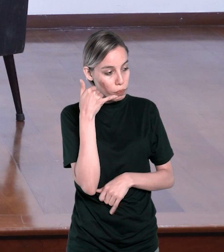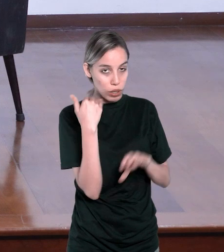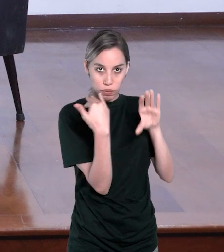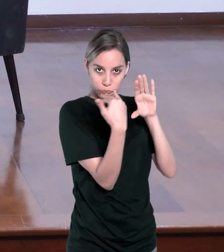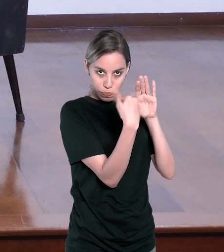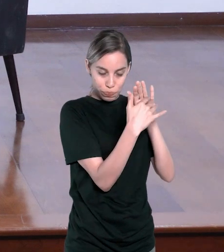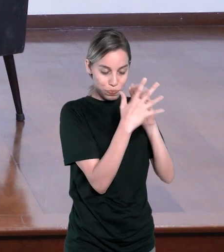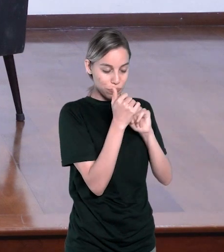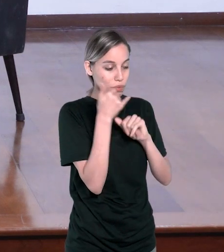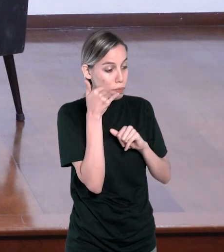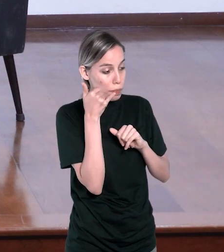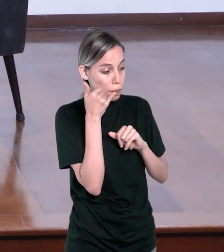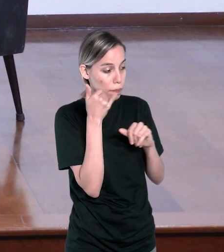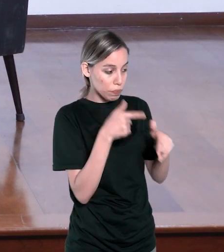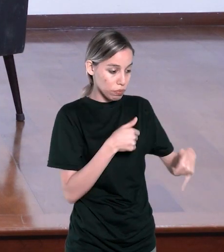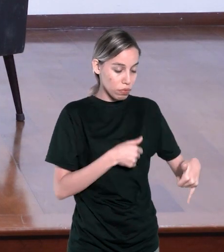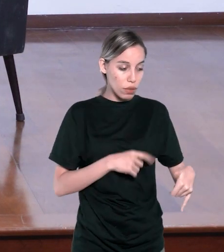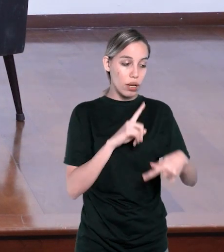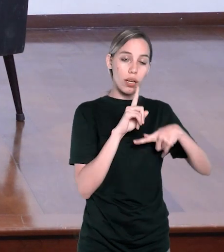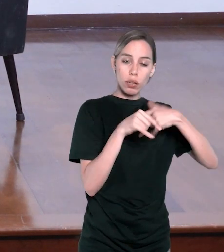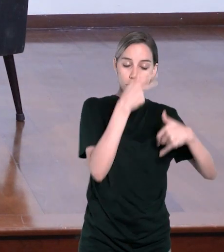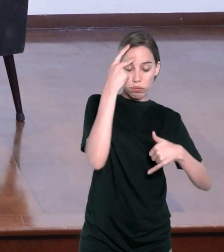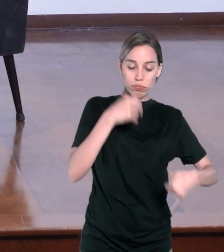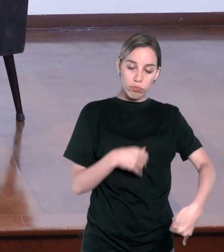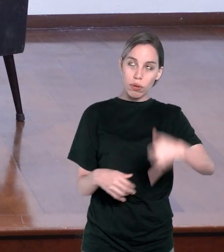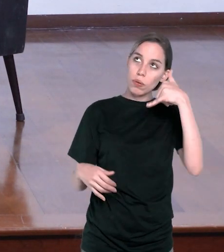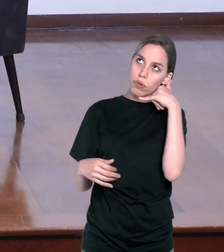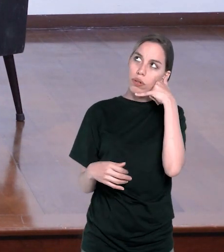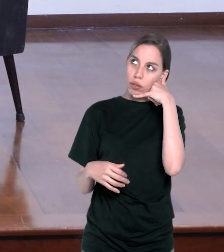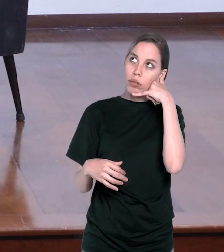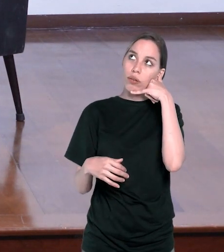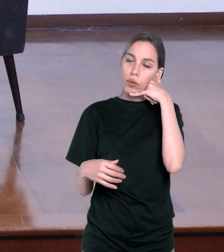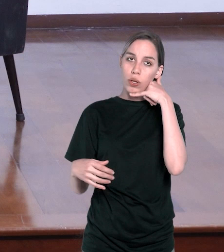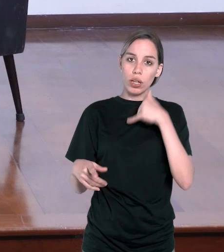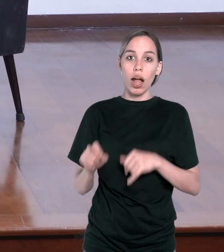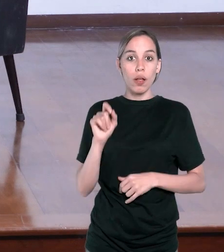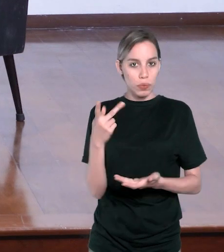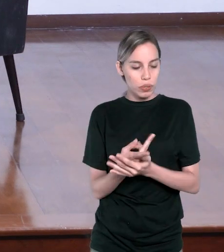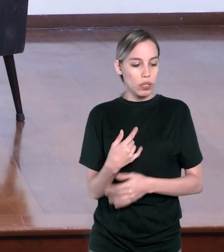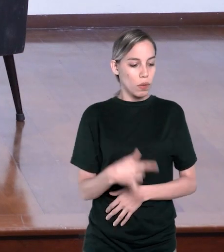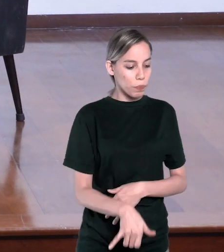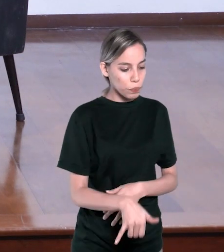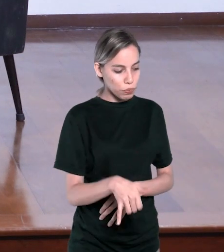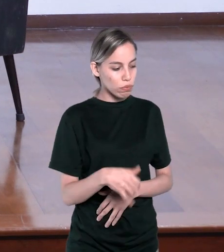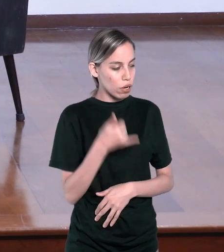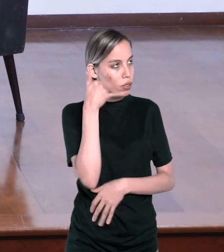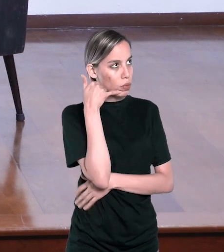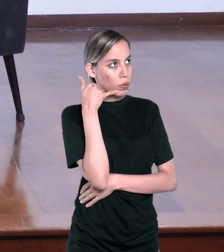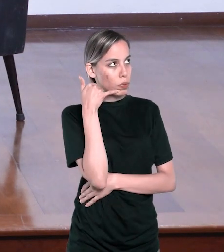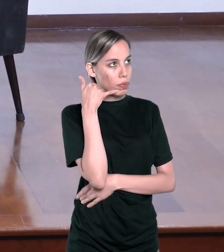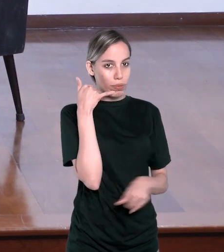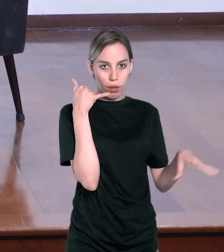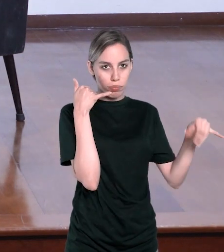dele. Então, e aí eu falei com a secretária e ele atendeu o telefone, né? E